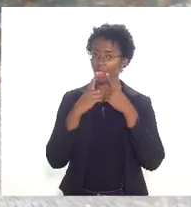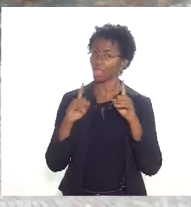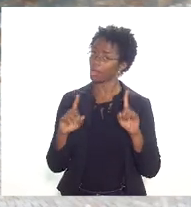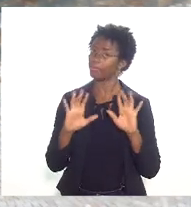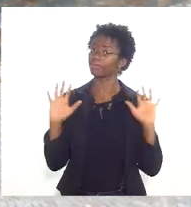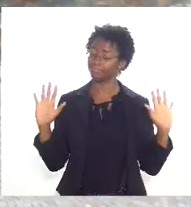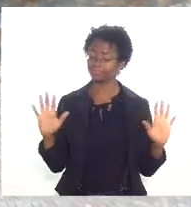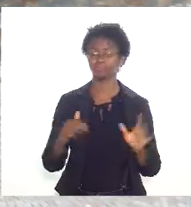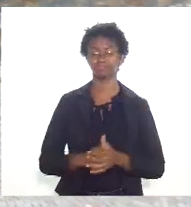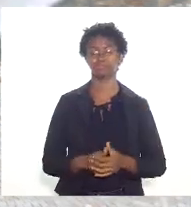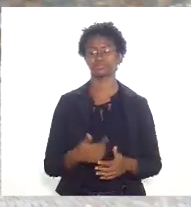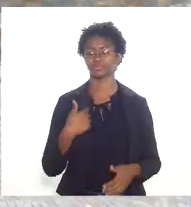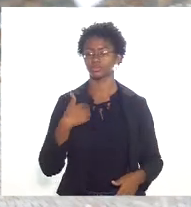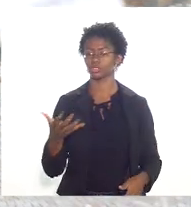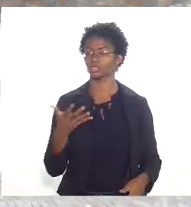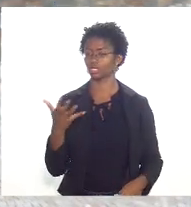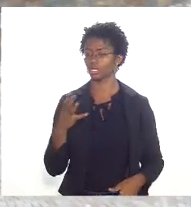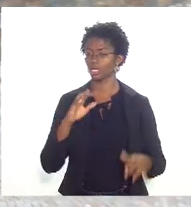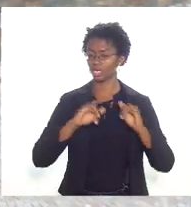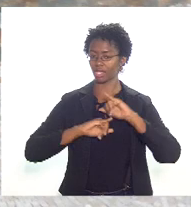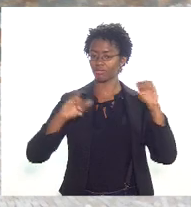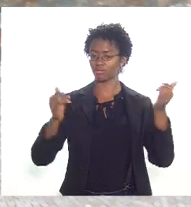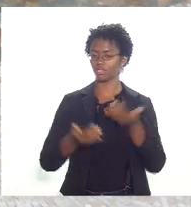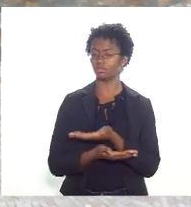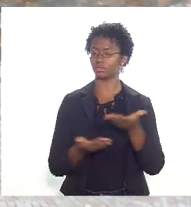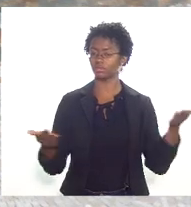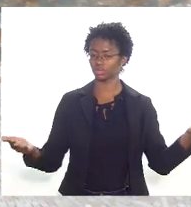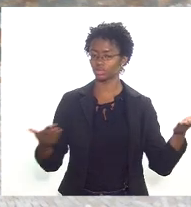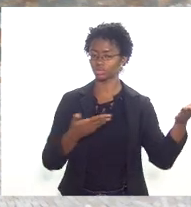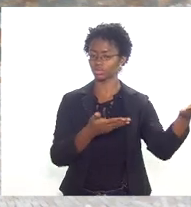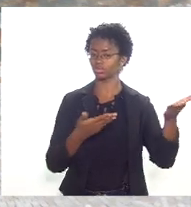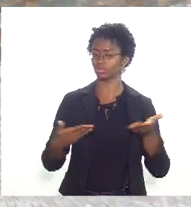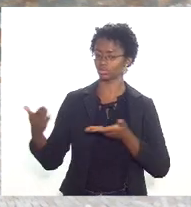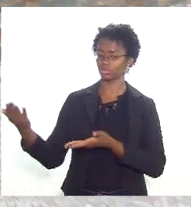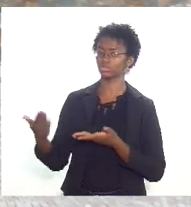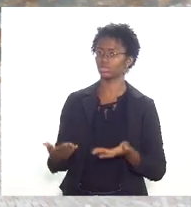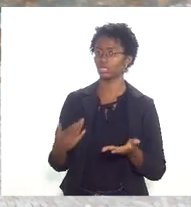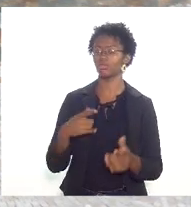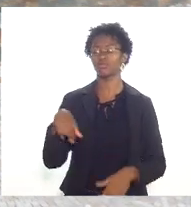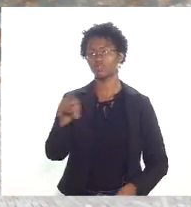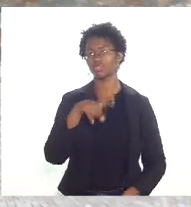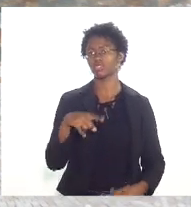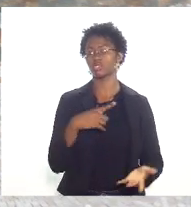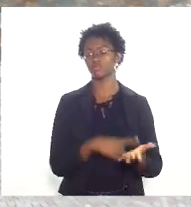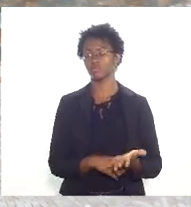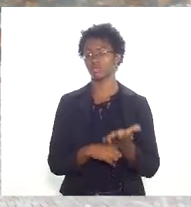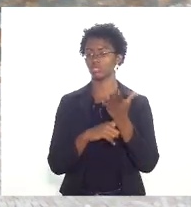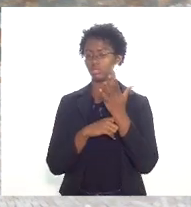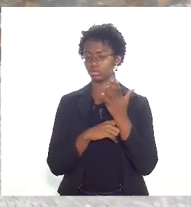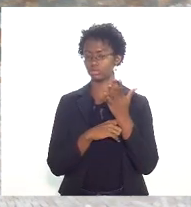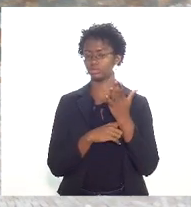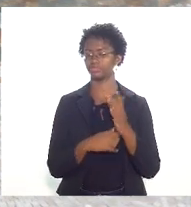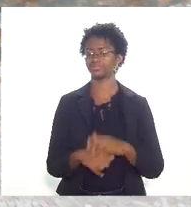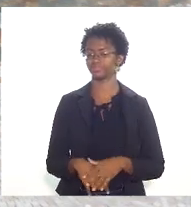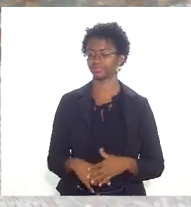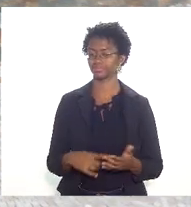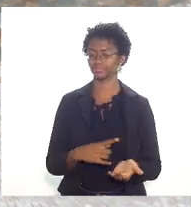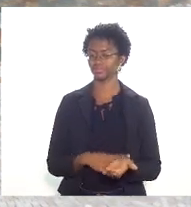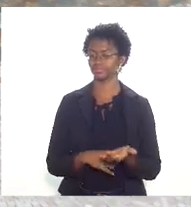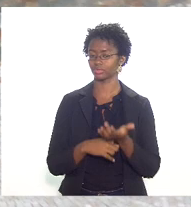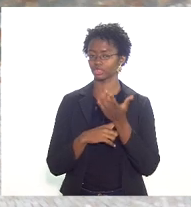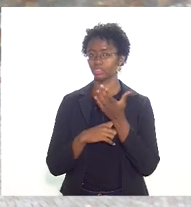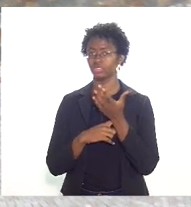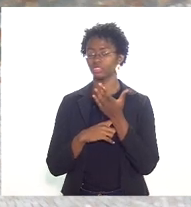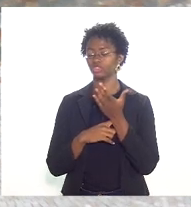ante-mão avisar a vossa excelência convocar o Parlamento para que me ajuda a quebrar né para me ajude a a quebra aquela